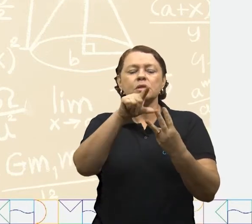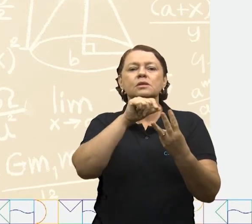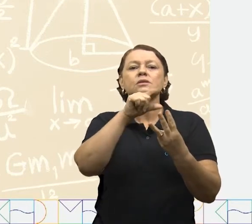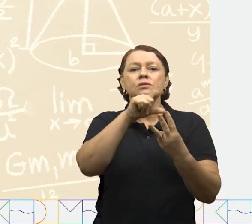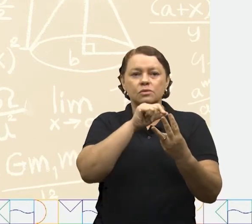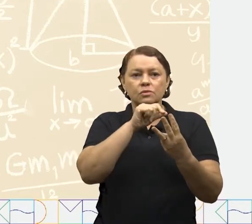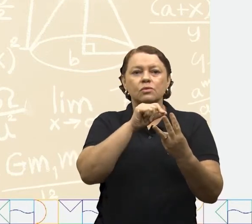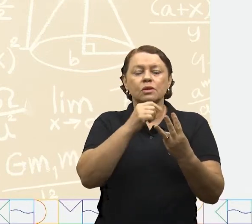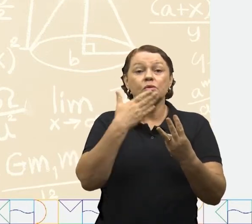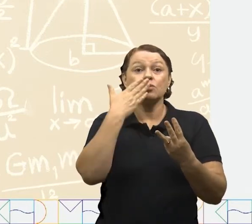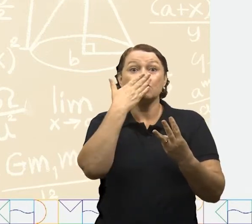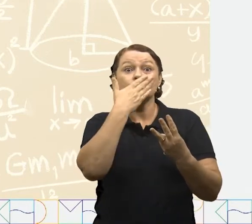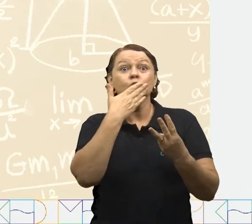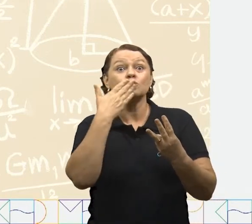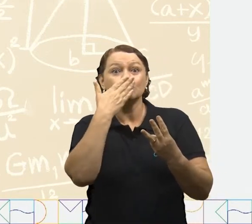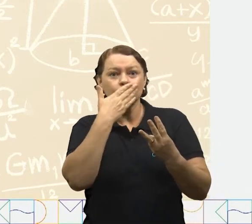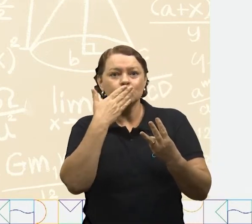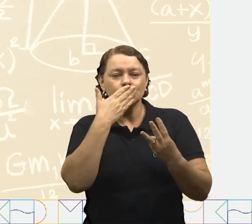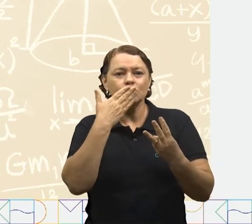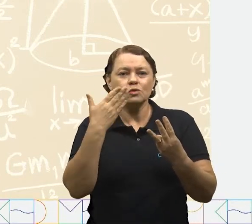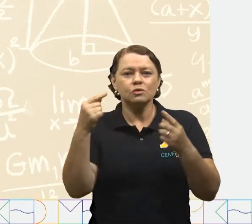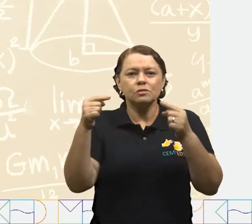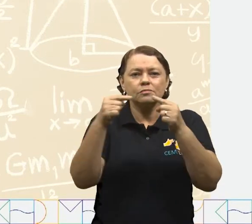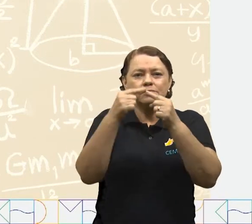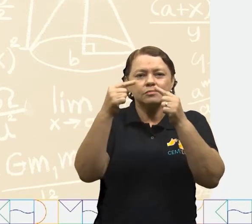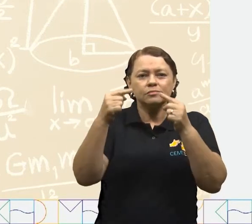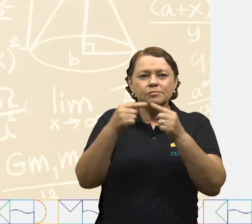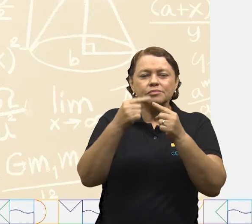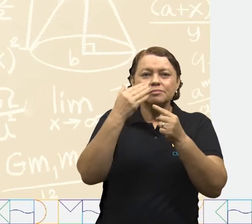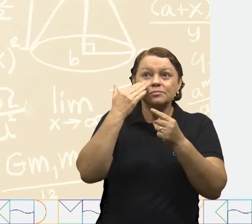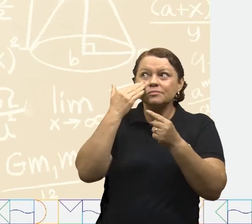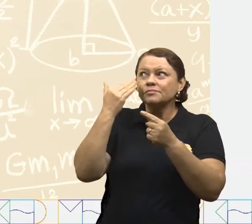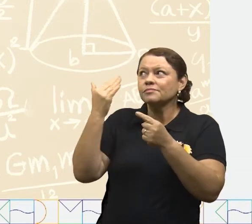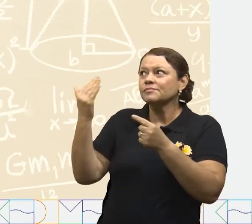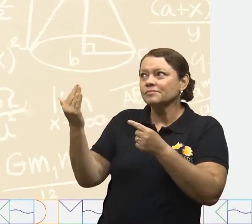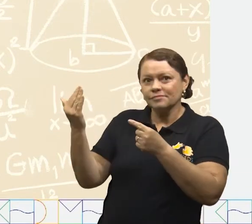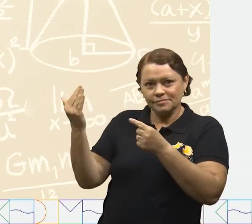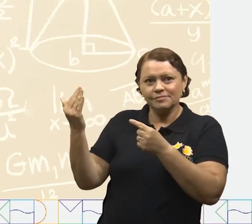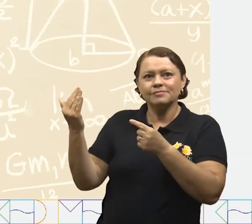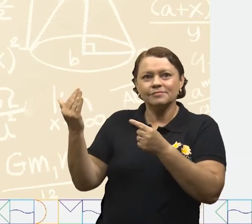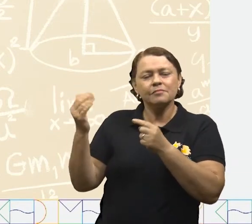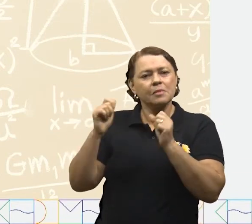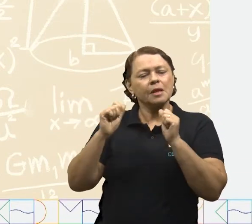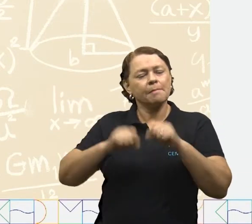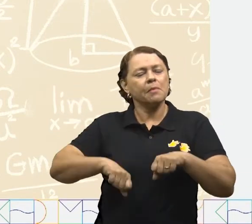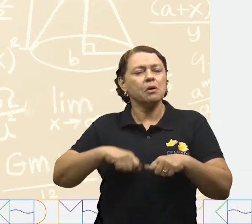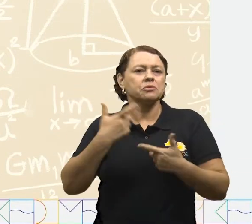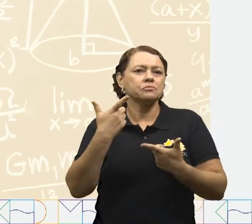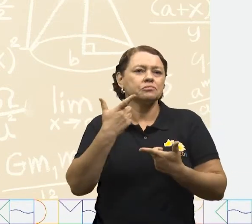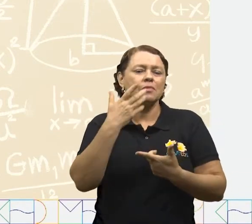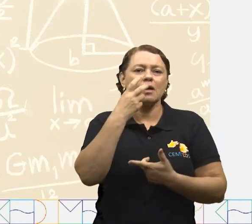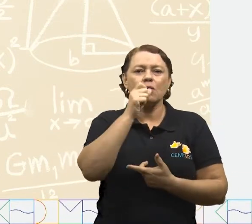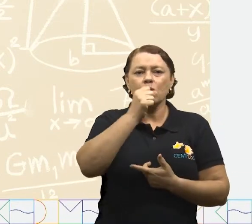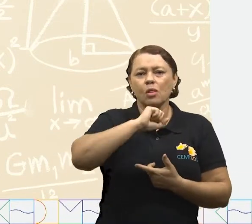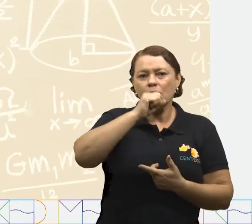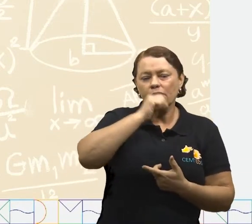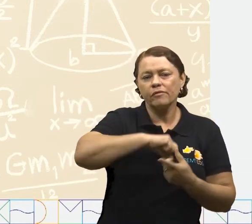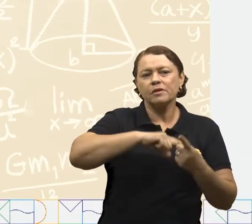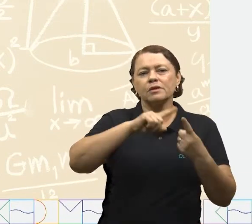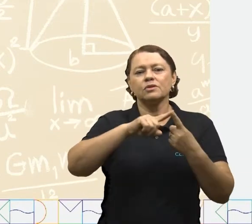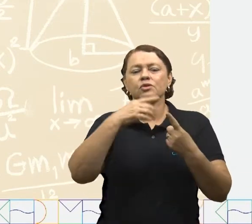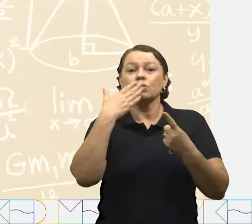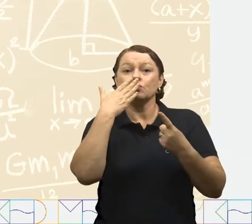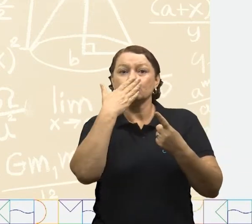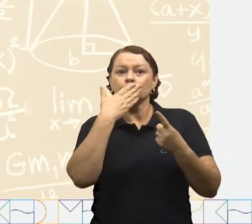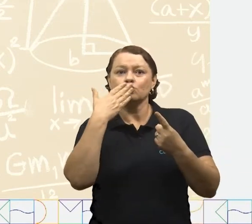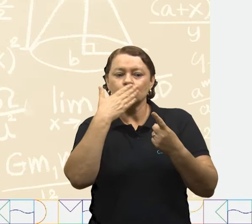de sobremesas disponíveis como você pode ver aí pode ser um sorvete pode ser a torta